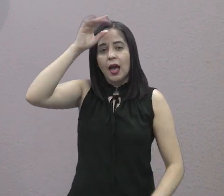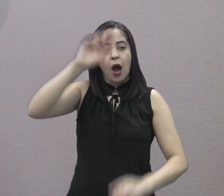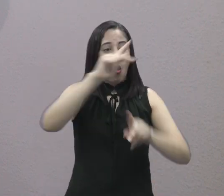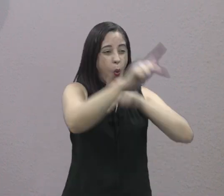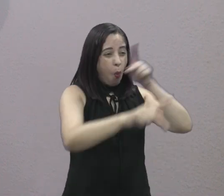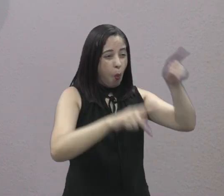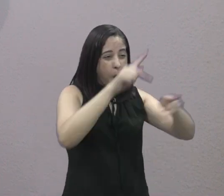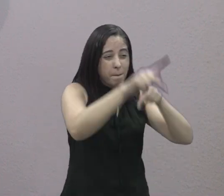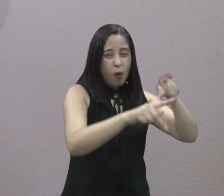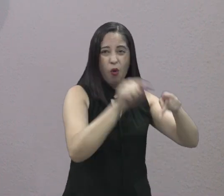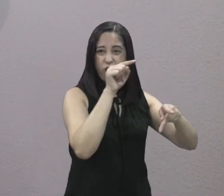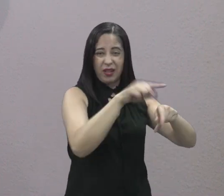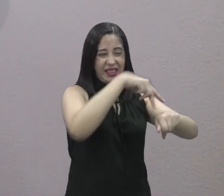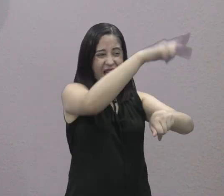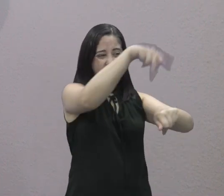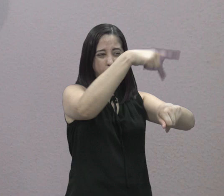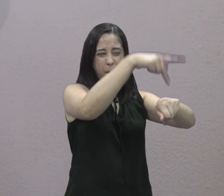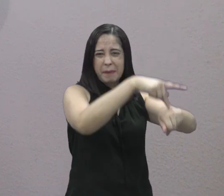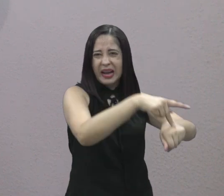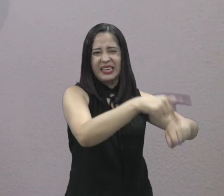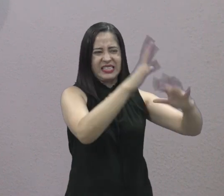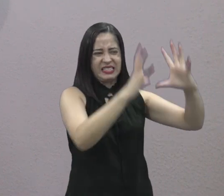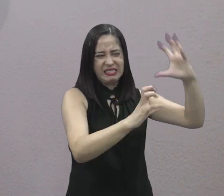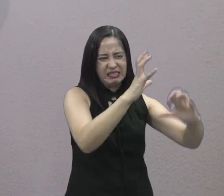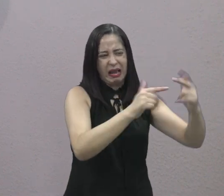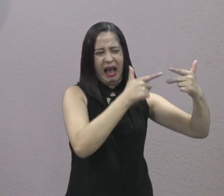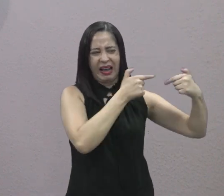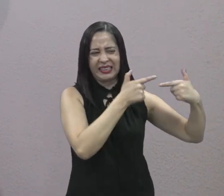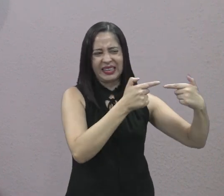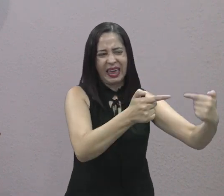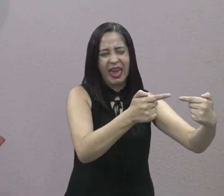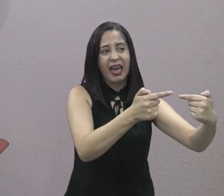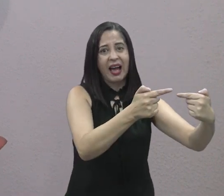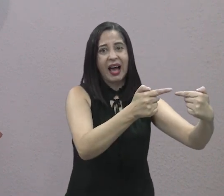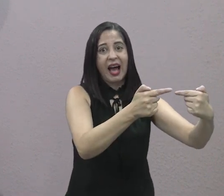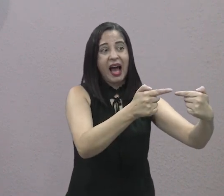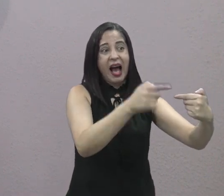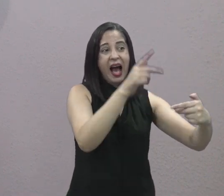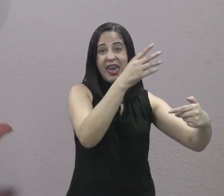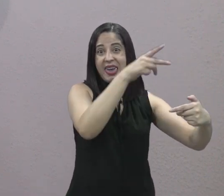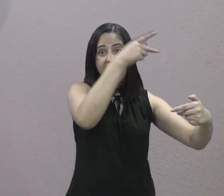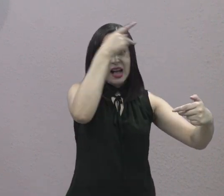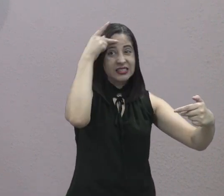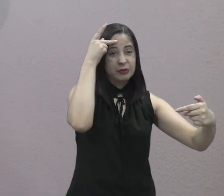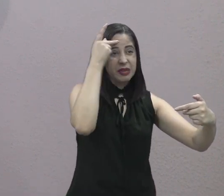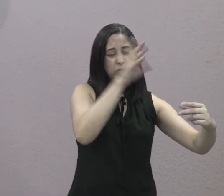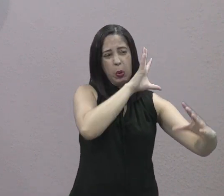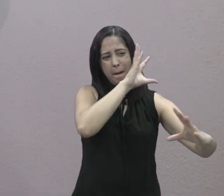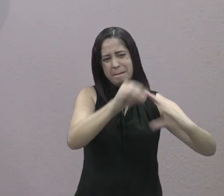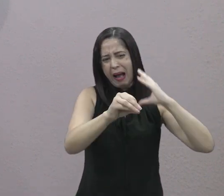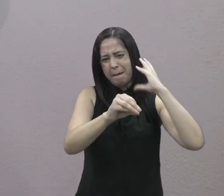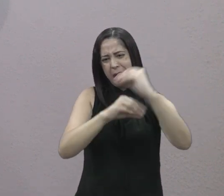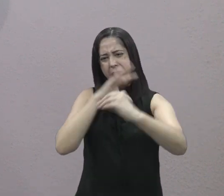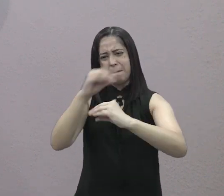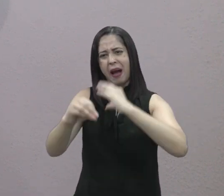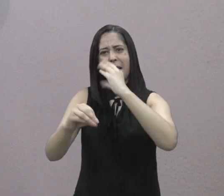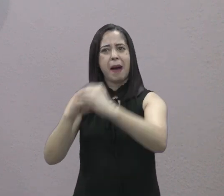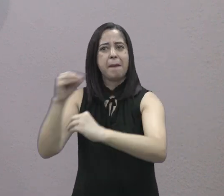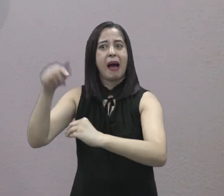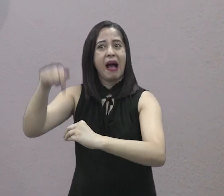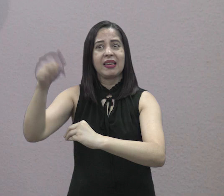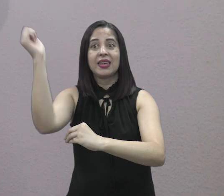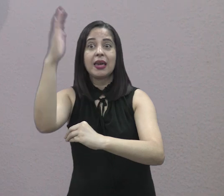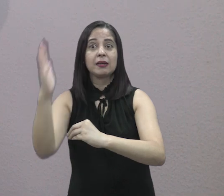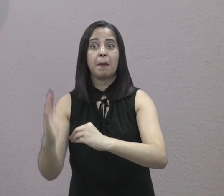veio de um país que, na época, estava em conflito, uma época que estava economicamente, né, ruim,